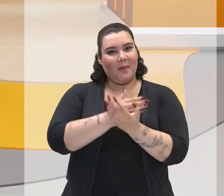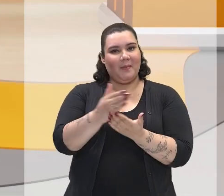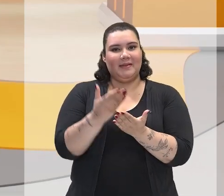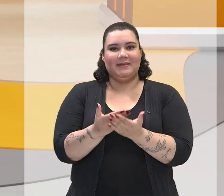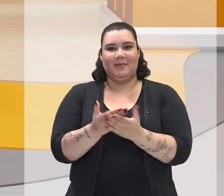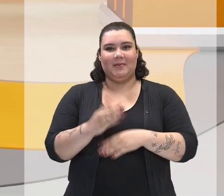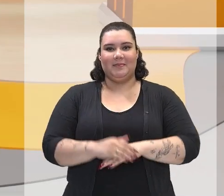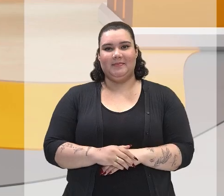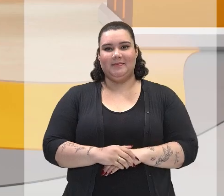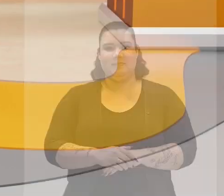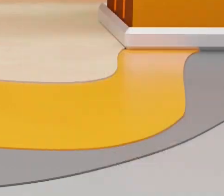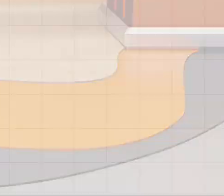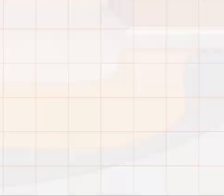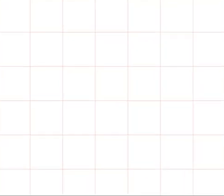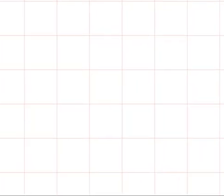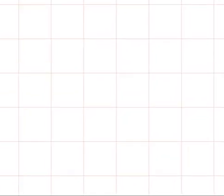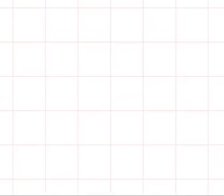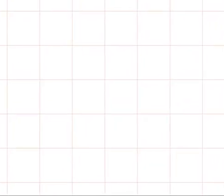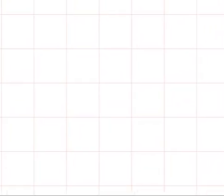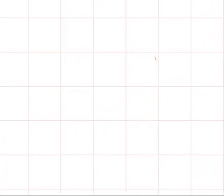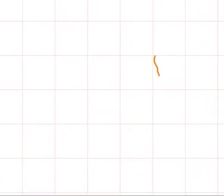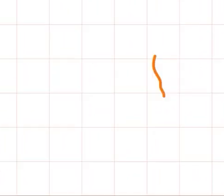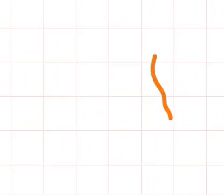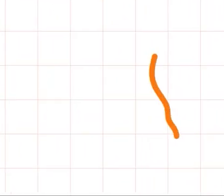vamos iniciar nossa aula?